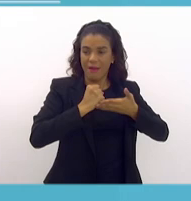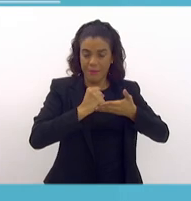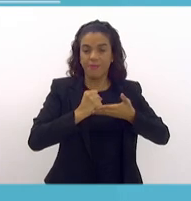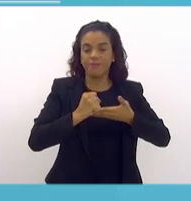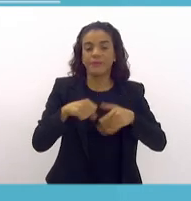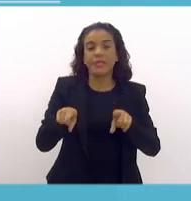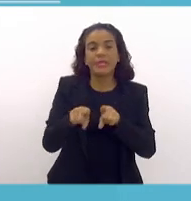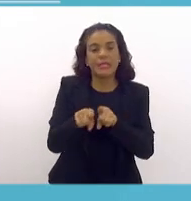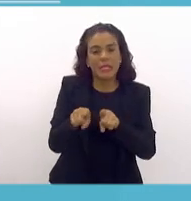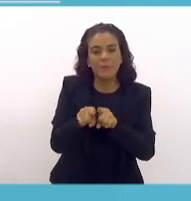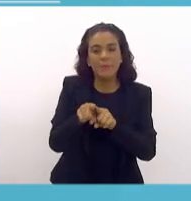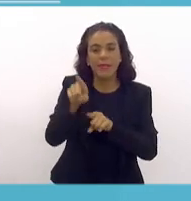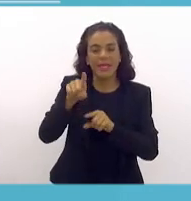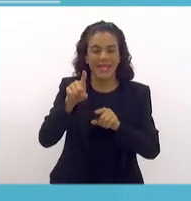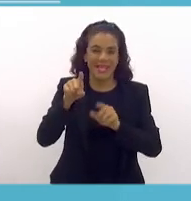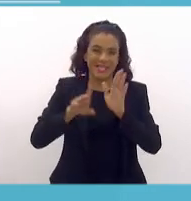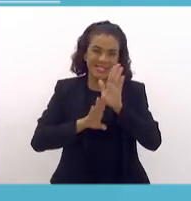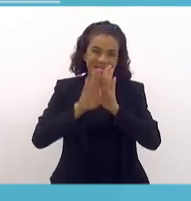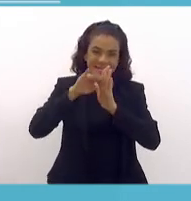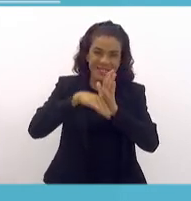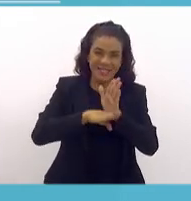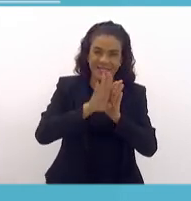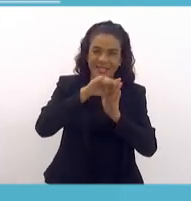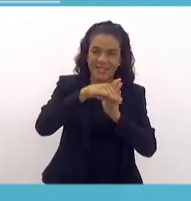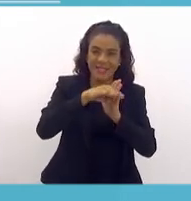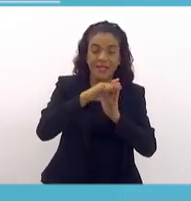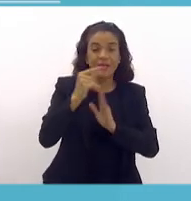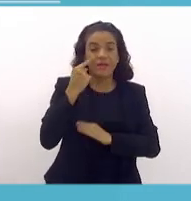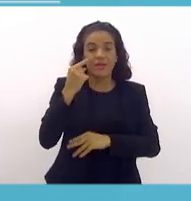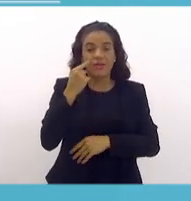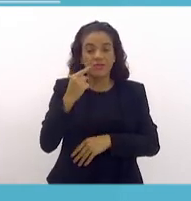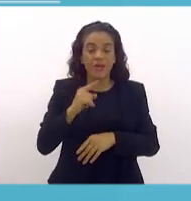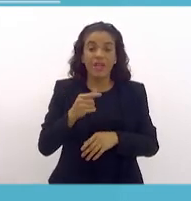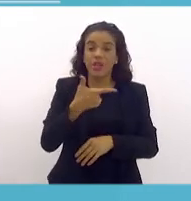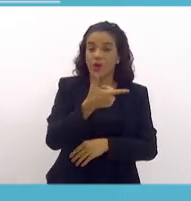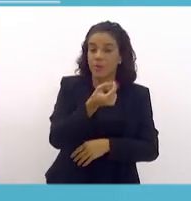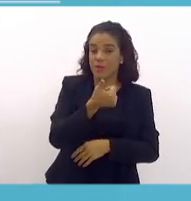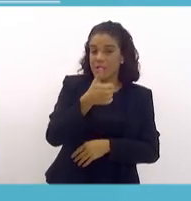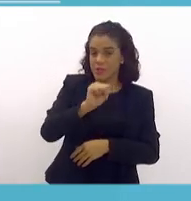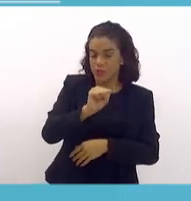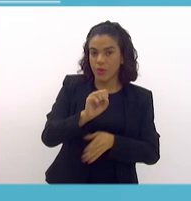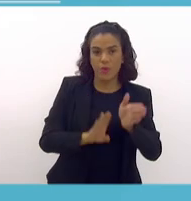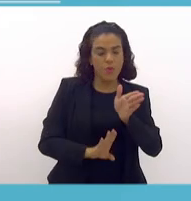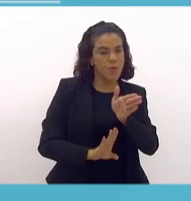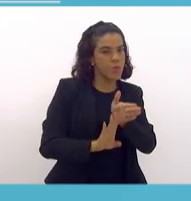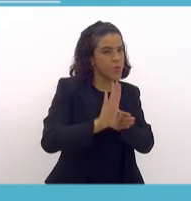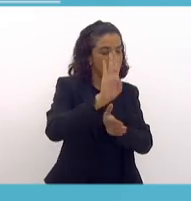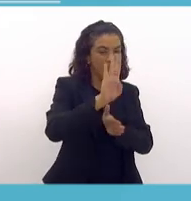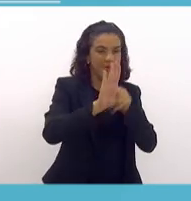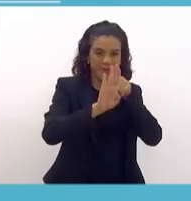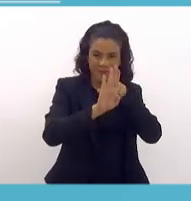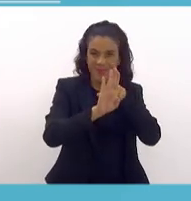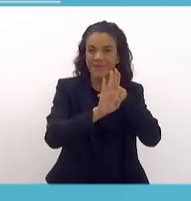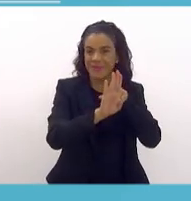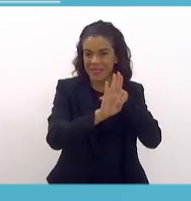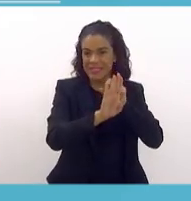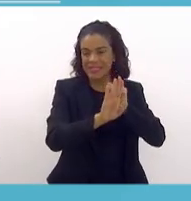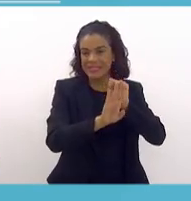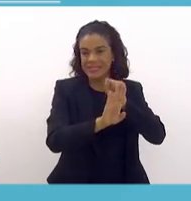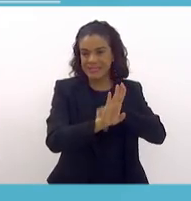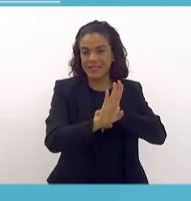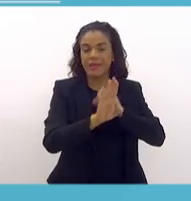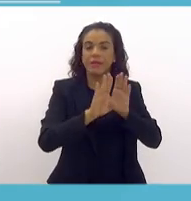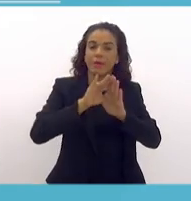também esse indicador ano a ano. A gente vê que a gente teve um pico em 2018 e que houve, sim,